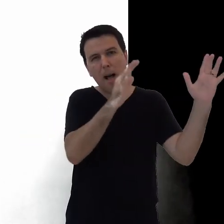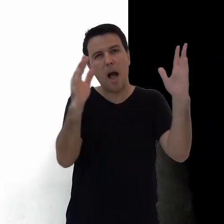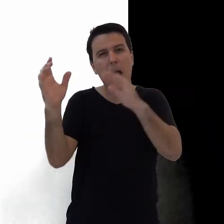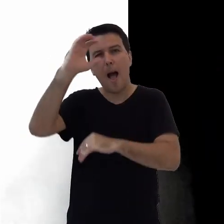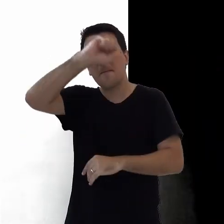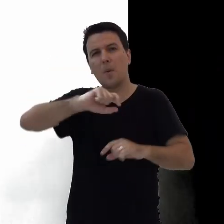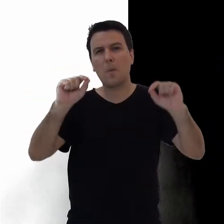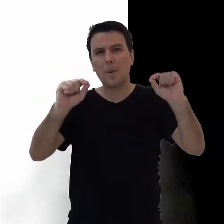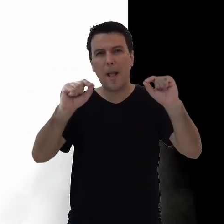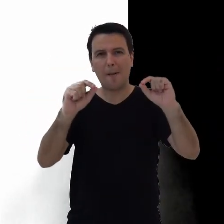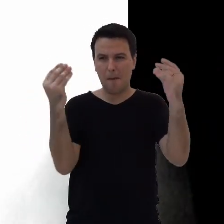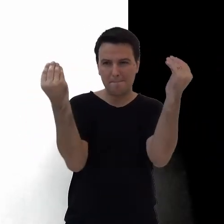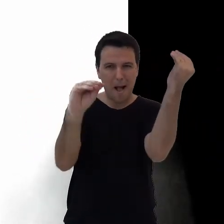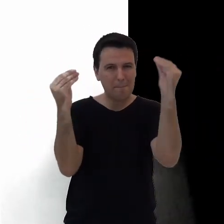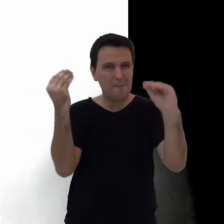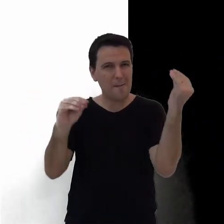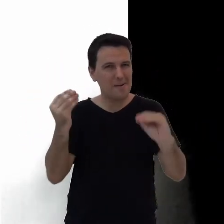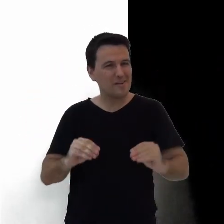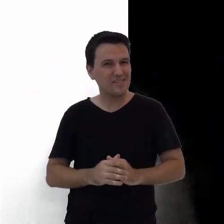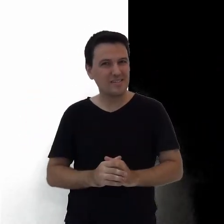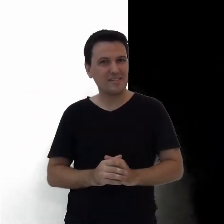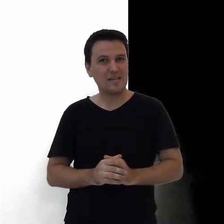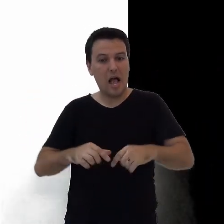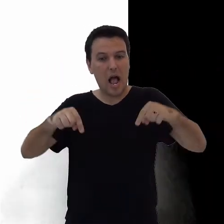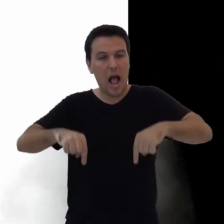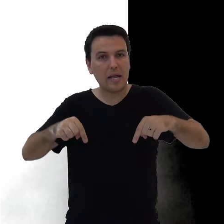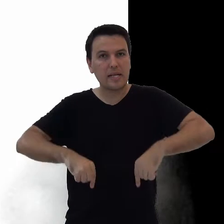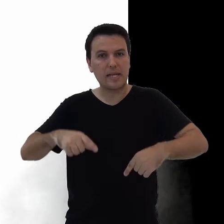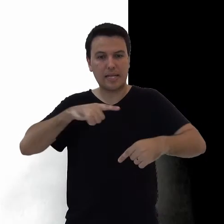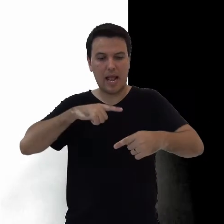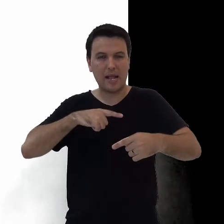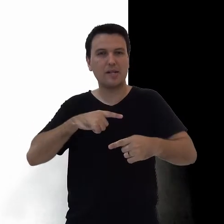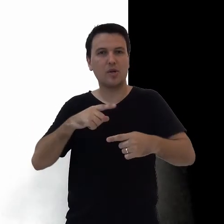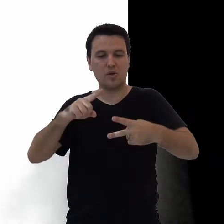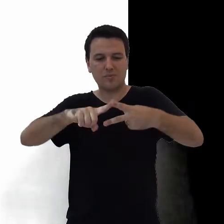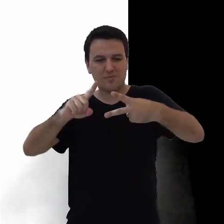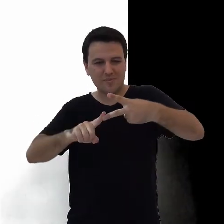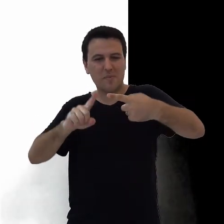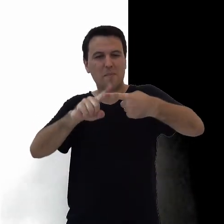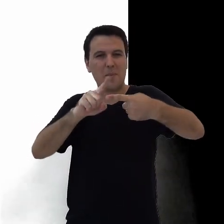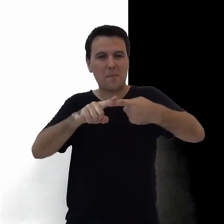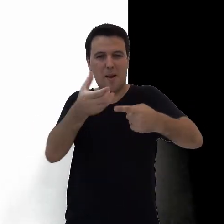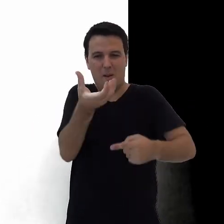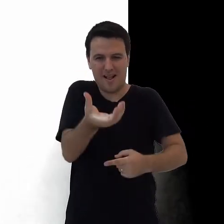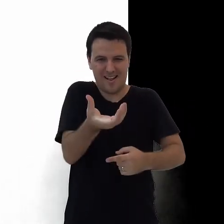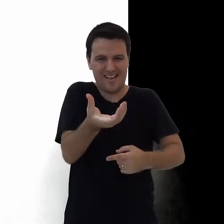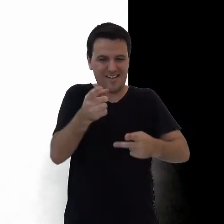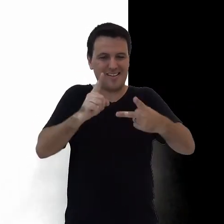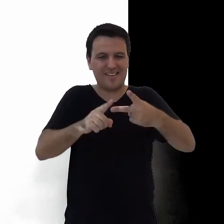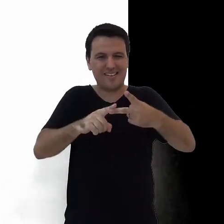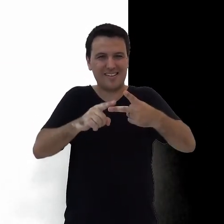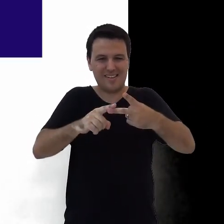de hoje nós vamos aprender a fazer uma montagem. Uma montagem aqui composta de duas peças, a rampa e